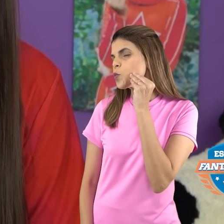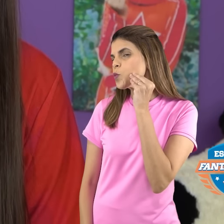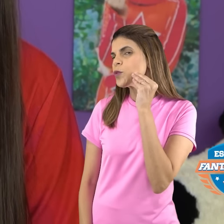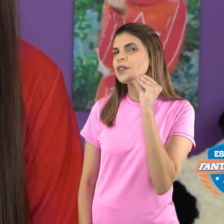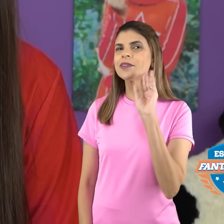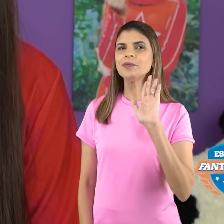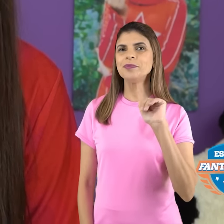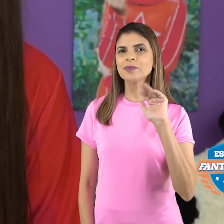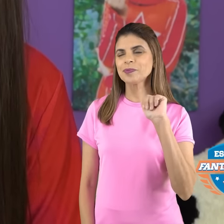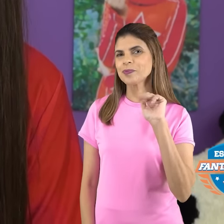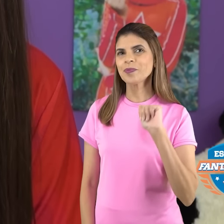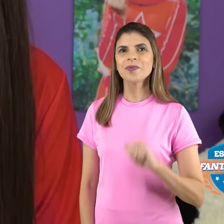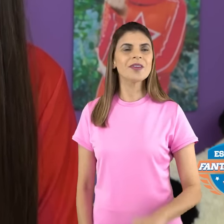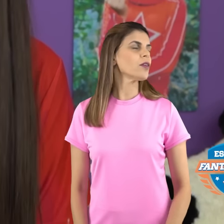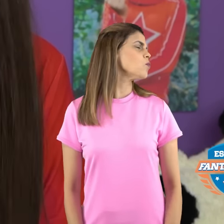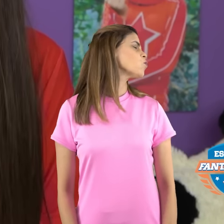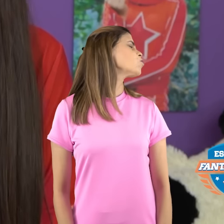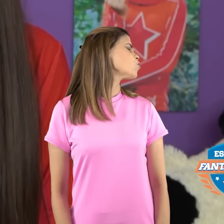Beijinhos!